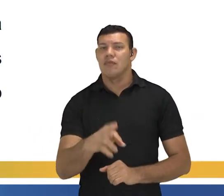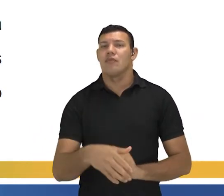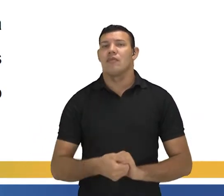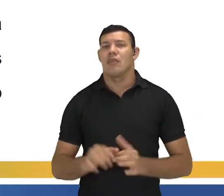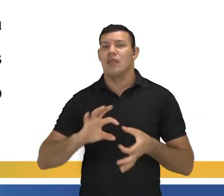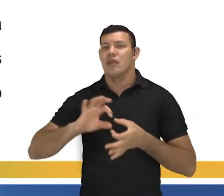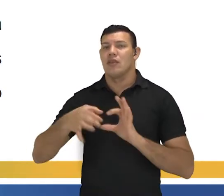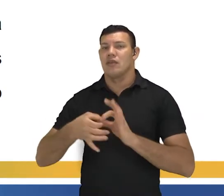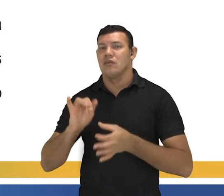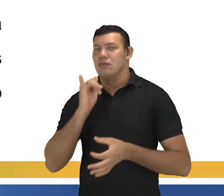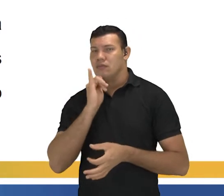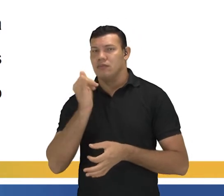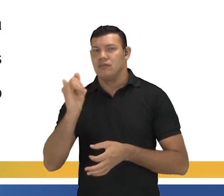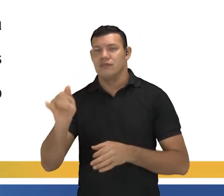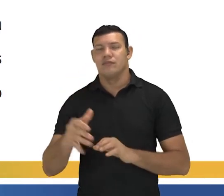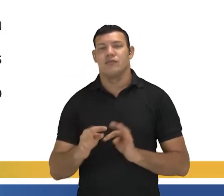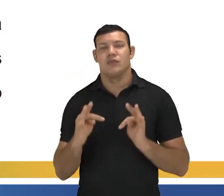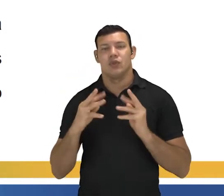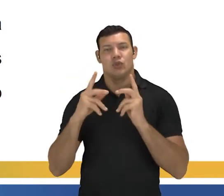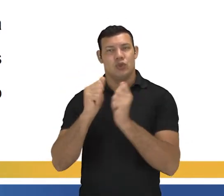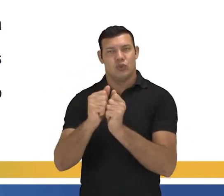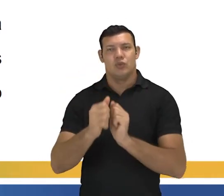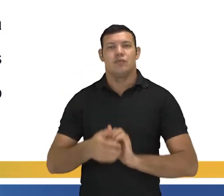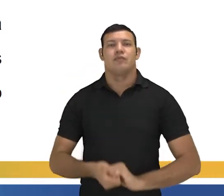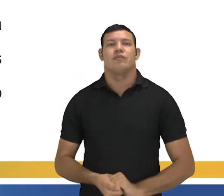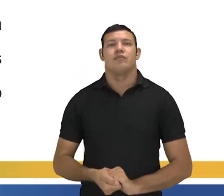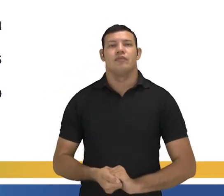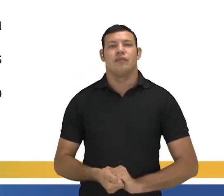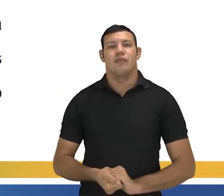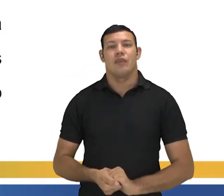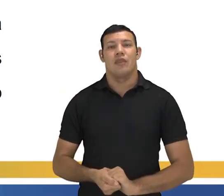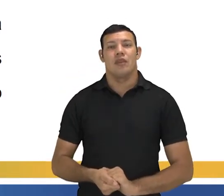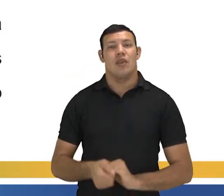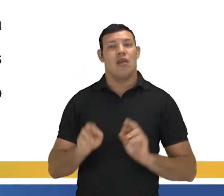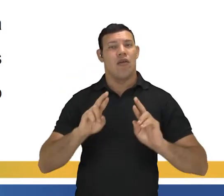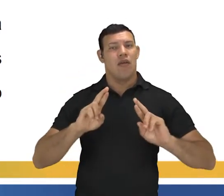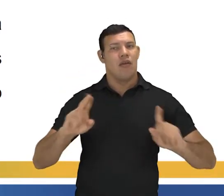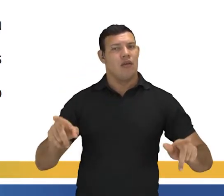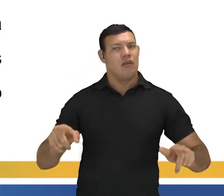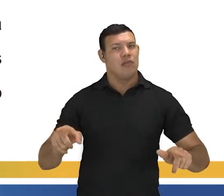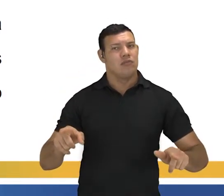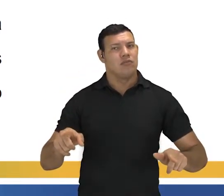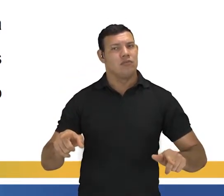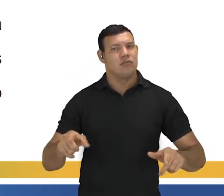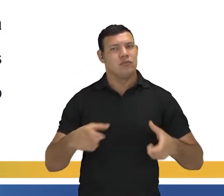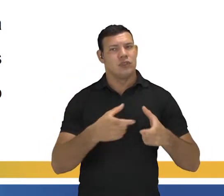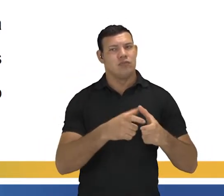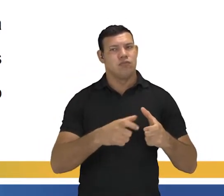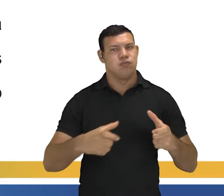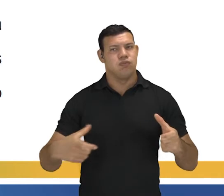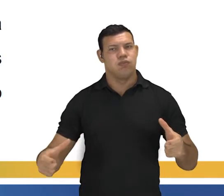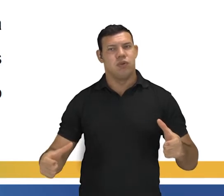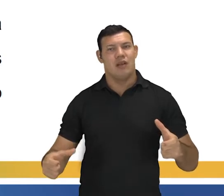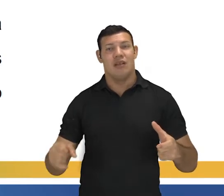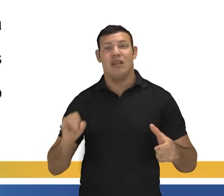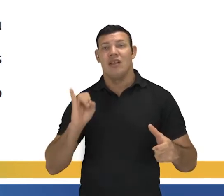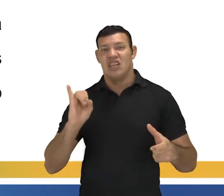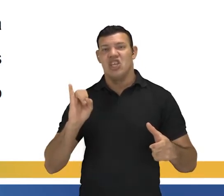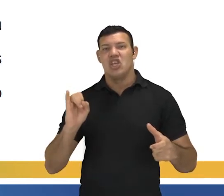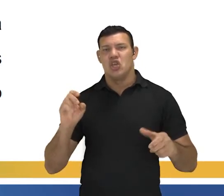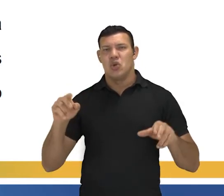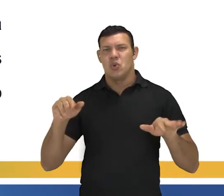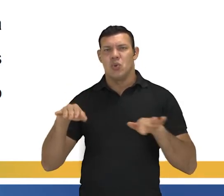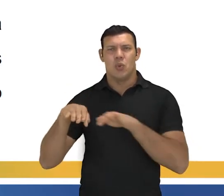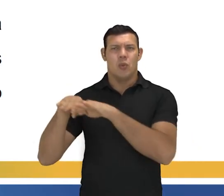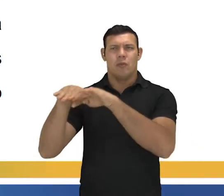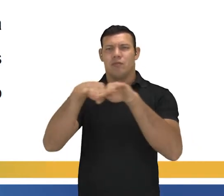da corrente elétrica total. Agora, diferente da associação em série, que o I era igual para todos, quem vai ser igual para